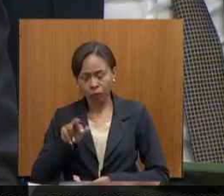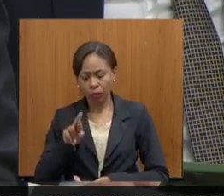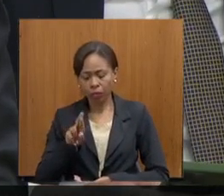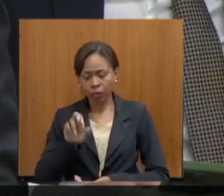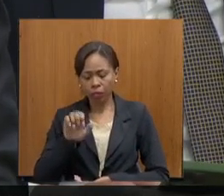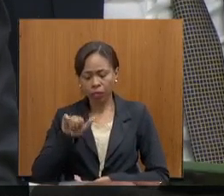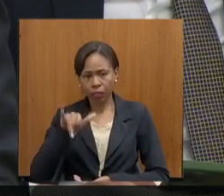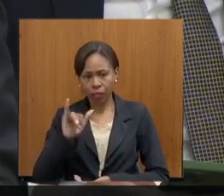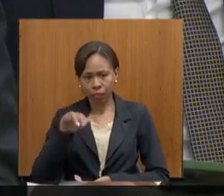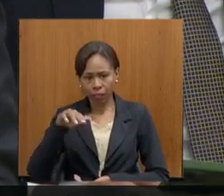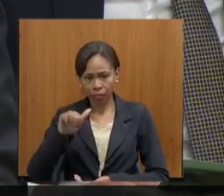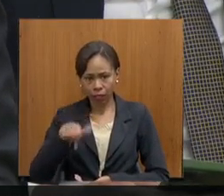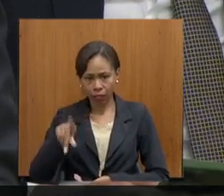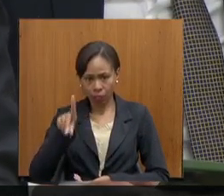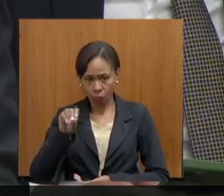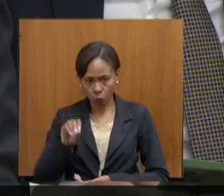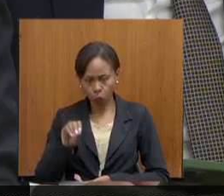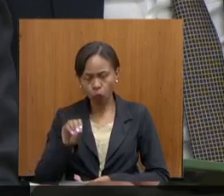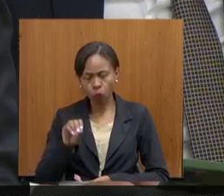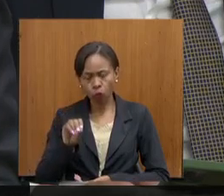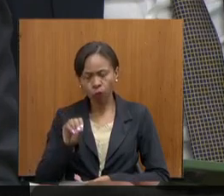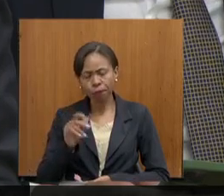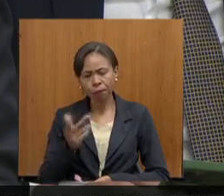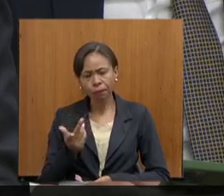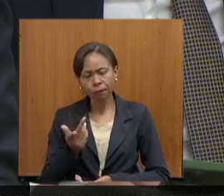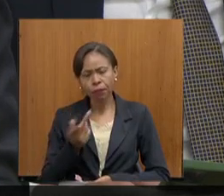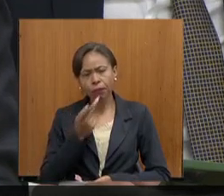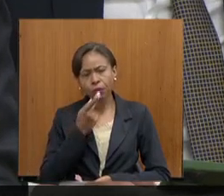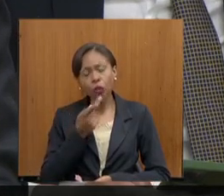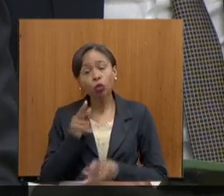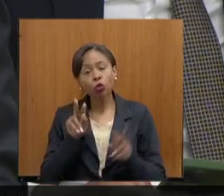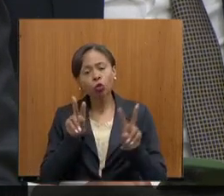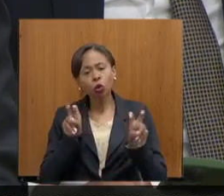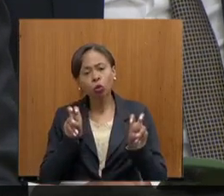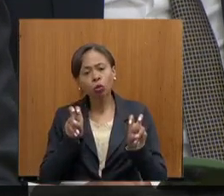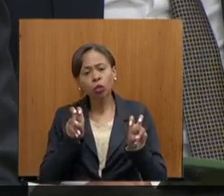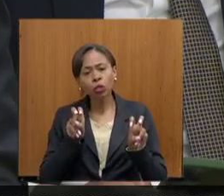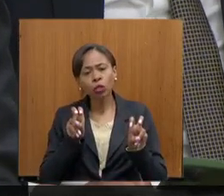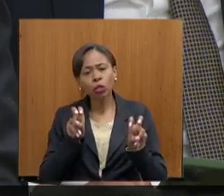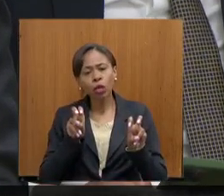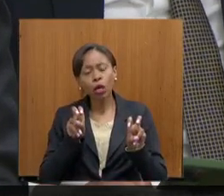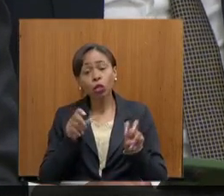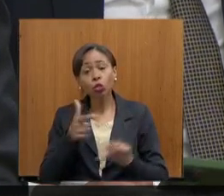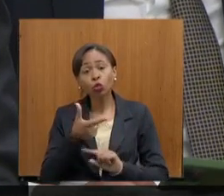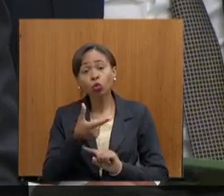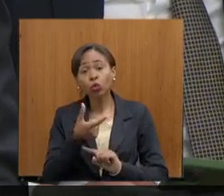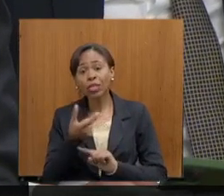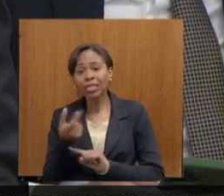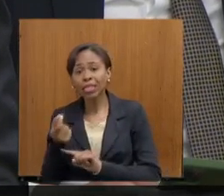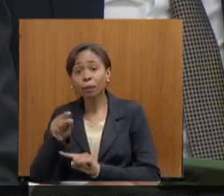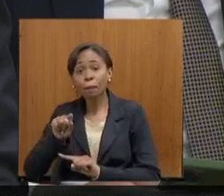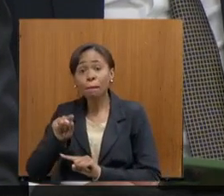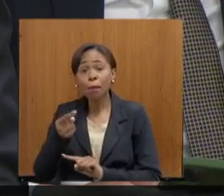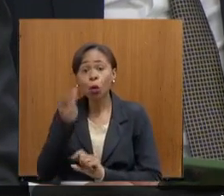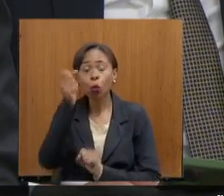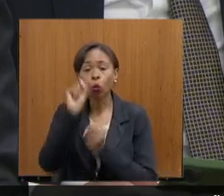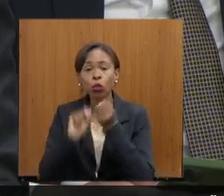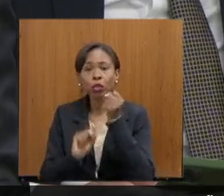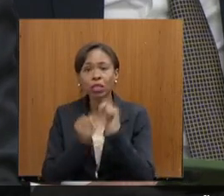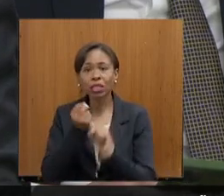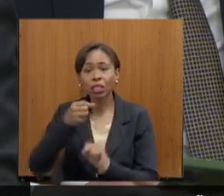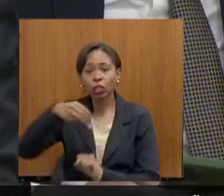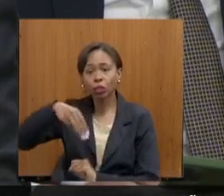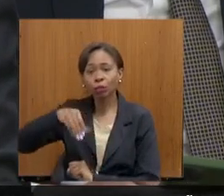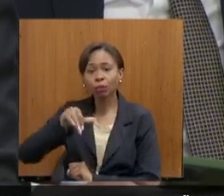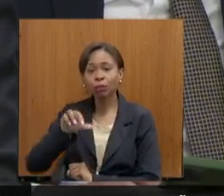Reinaldo sobre as 200 mil usinas de micromed que